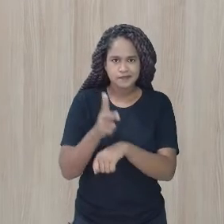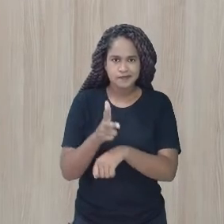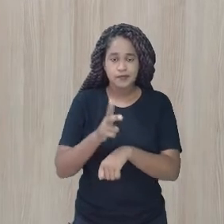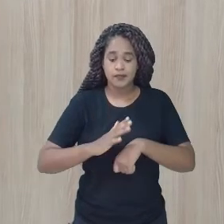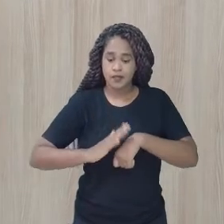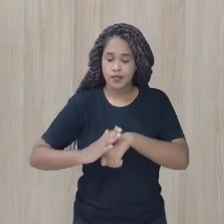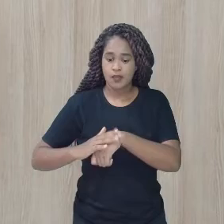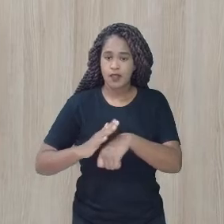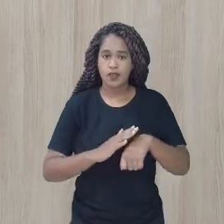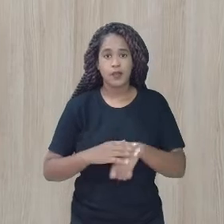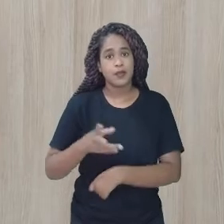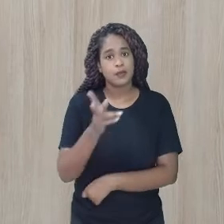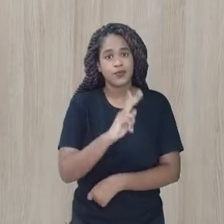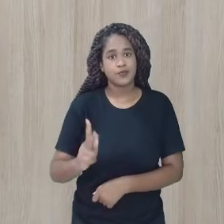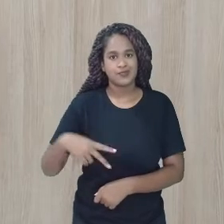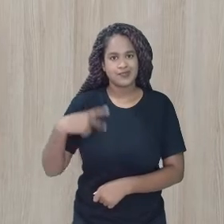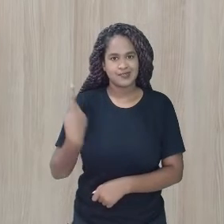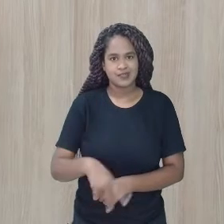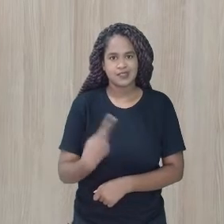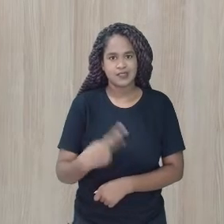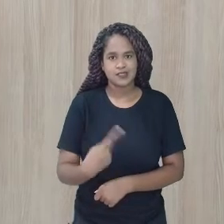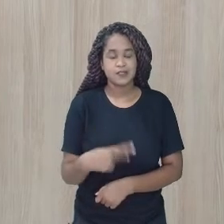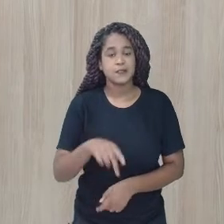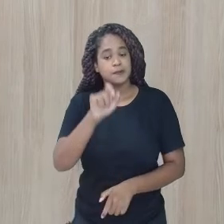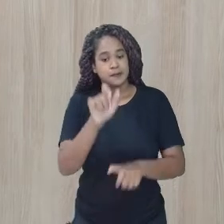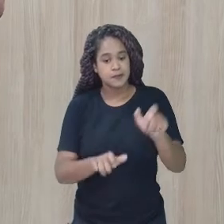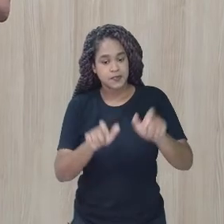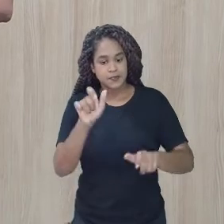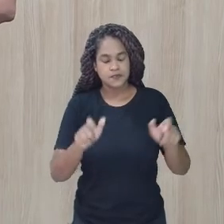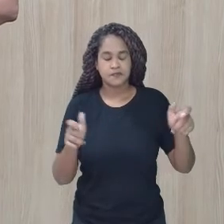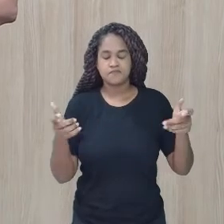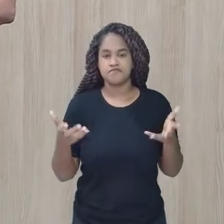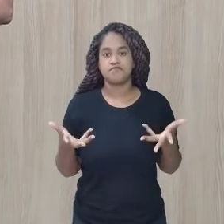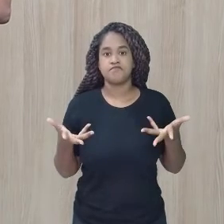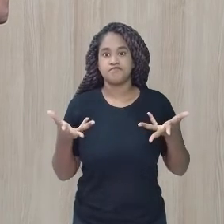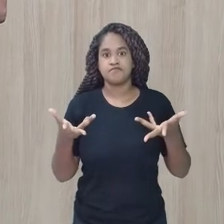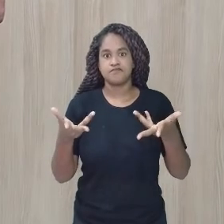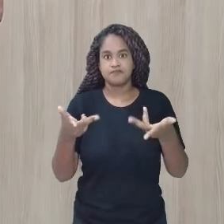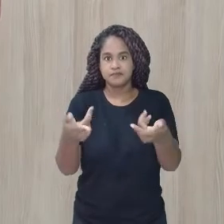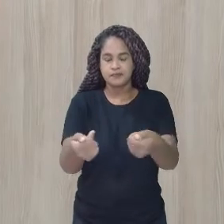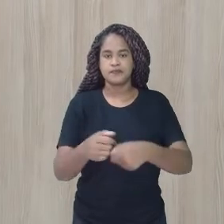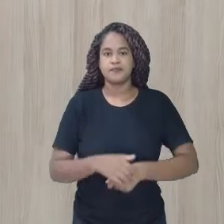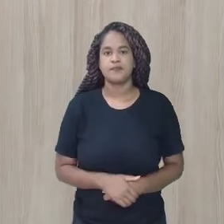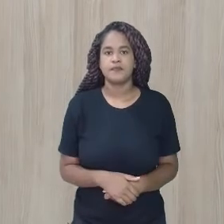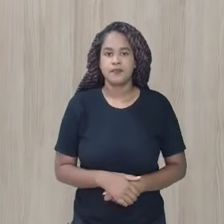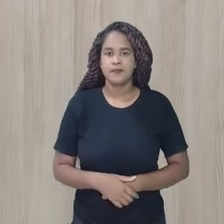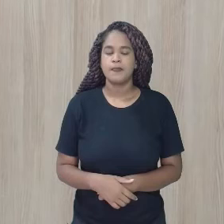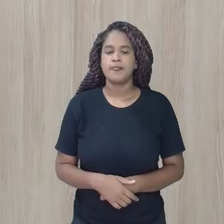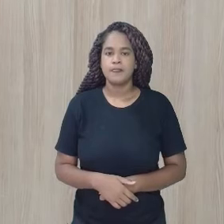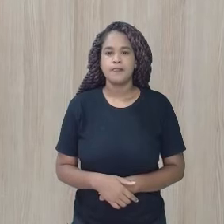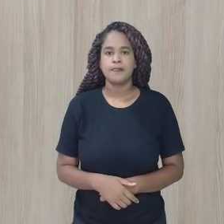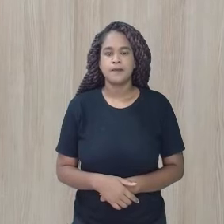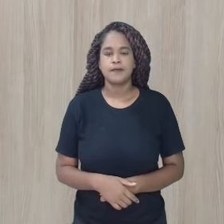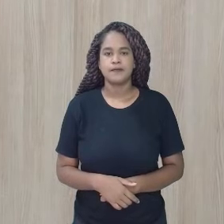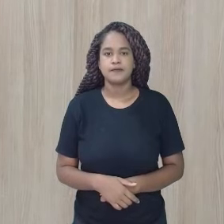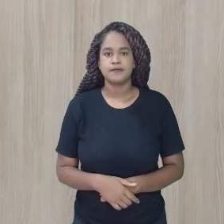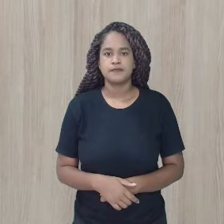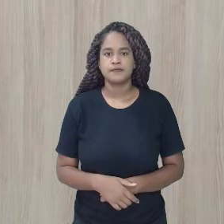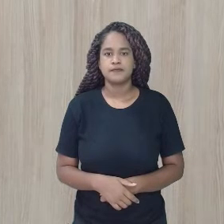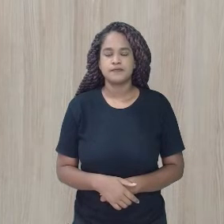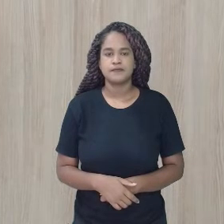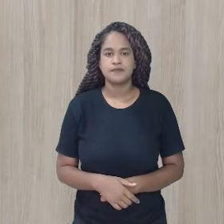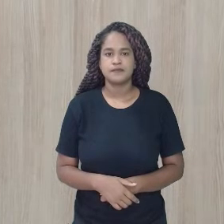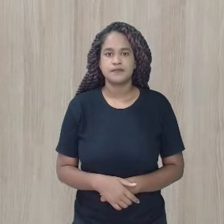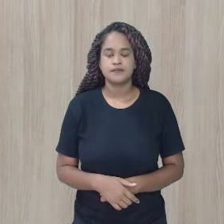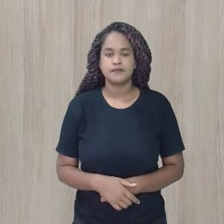por professoras da nossa rede. Pessoas assim maravilhosas que temos aqui fazendo toda a diferença. E também